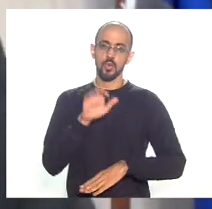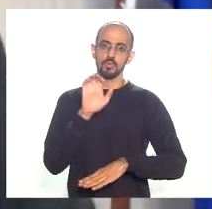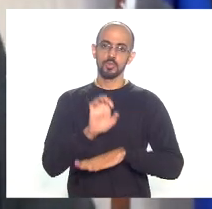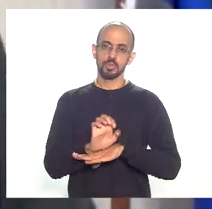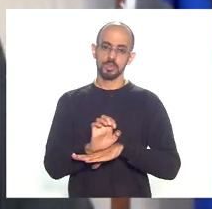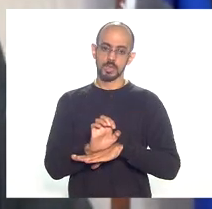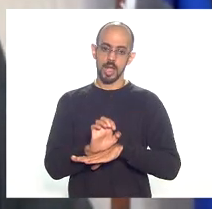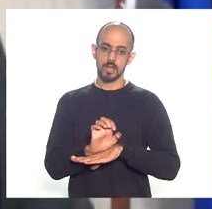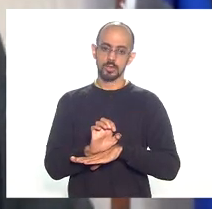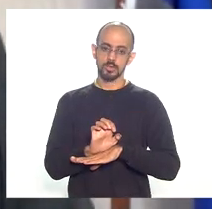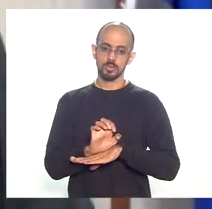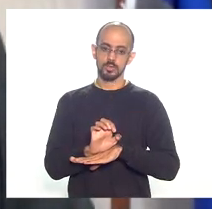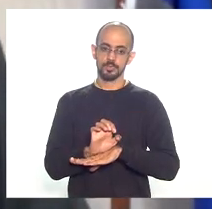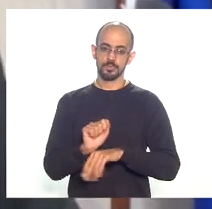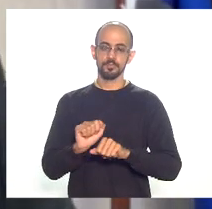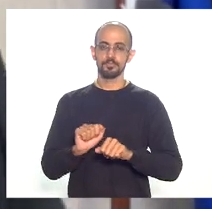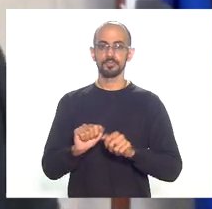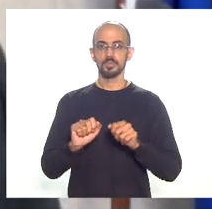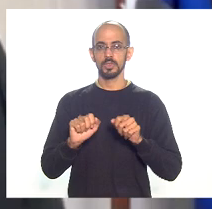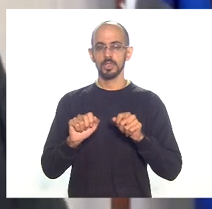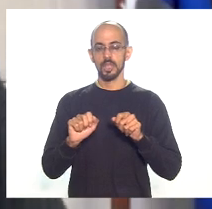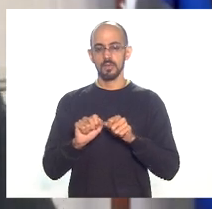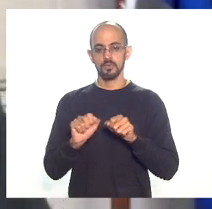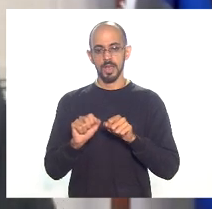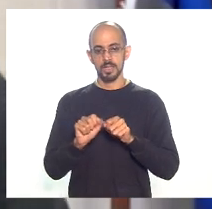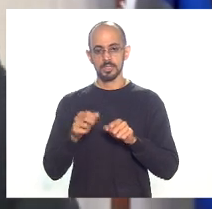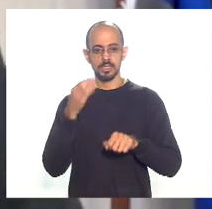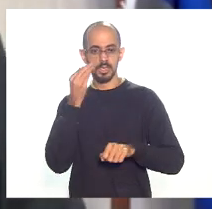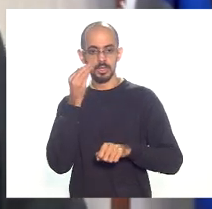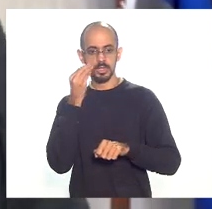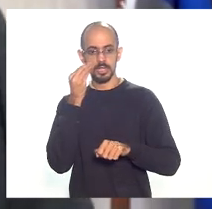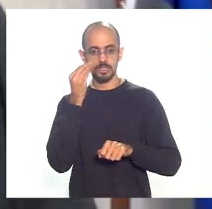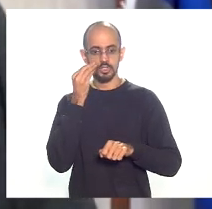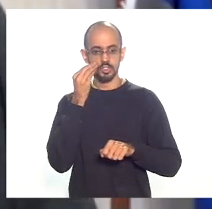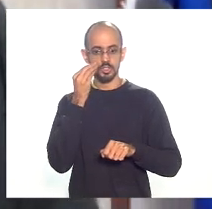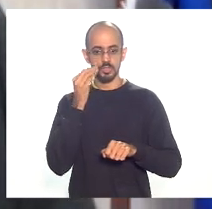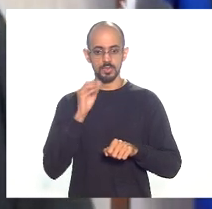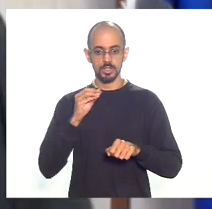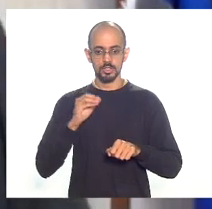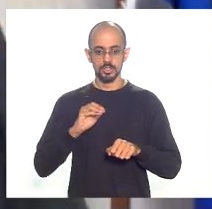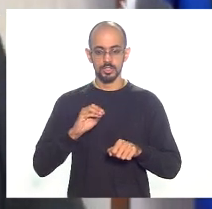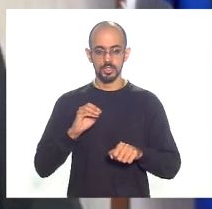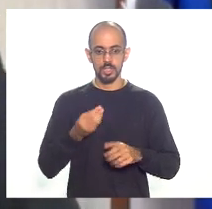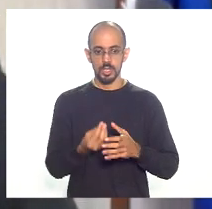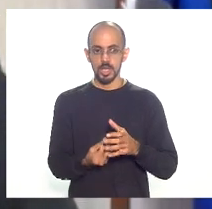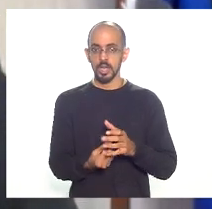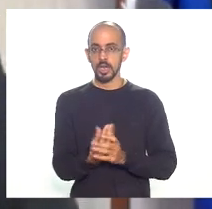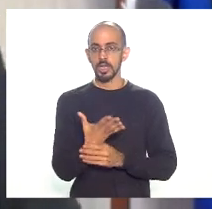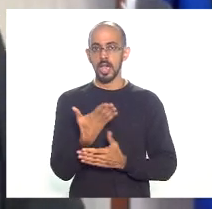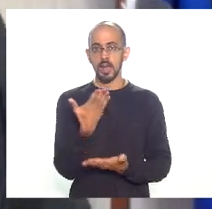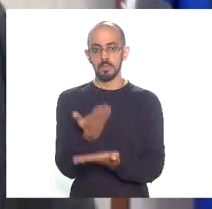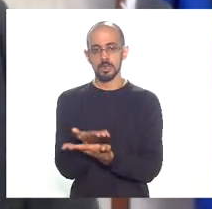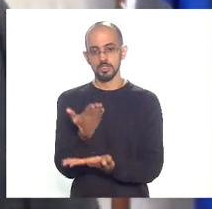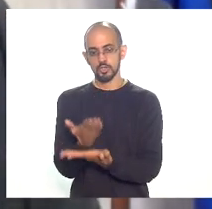que passa nessa tentativa deles a adotar a escola